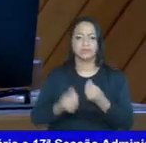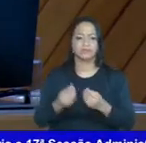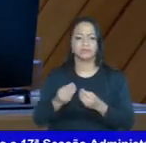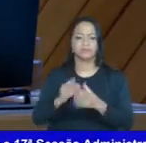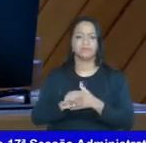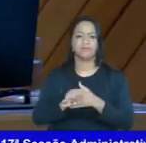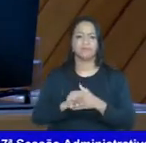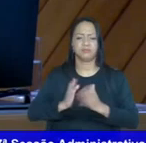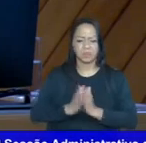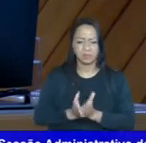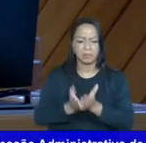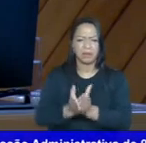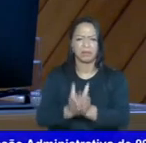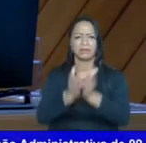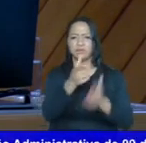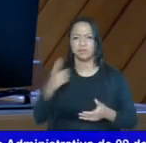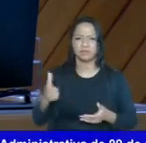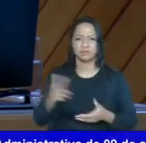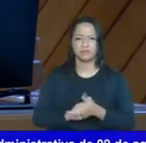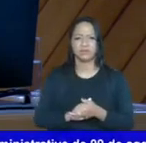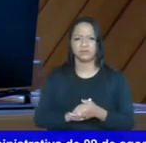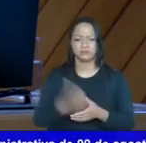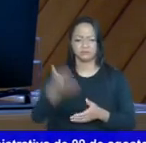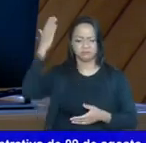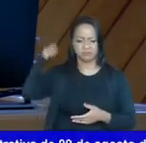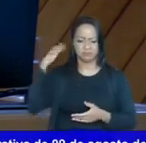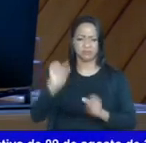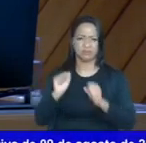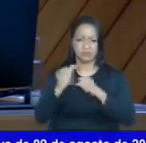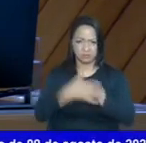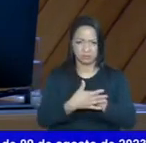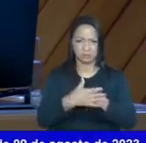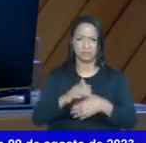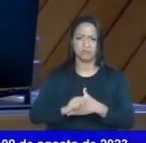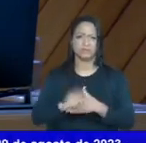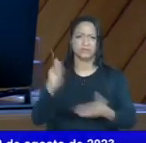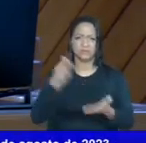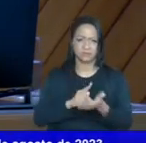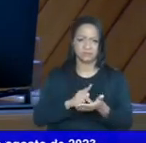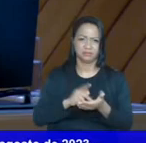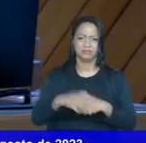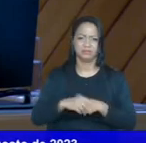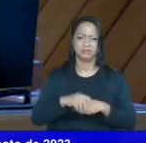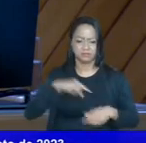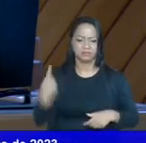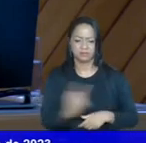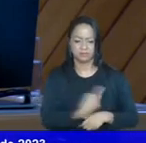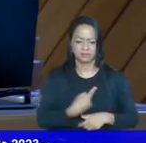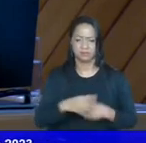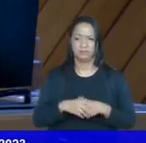pegar uma embarcação lá, na época da pandemia, de morrer. Essa é a realidade